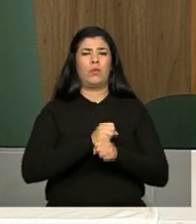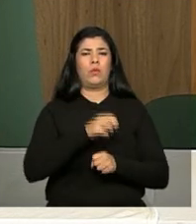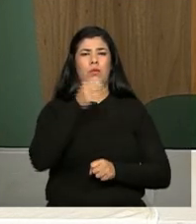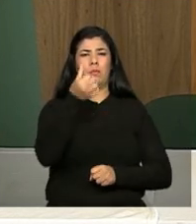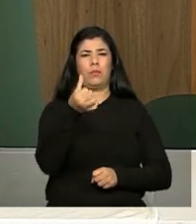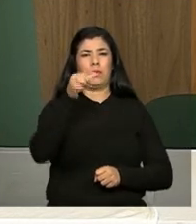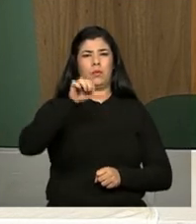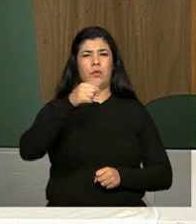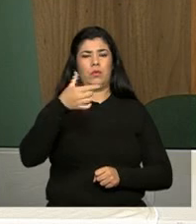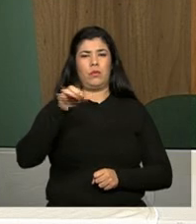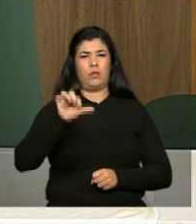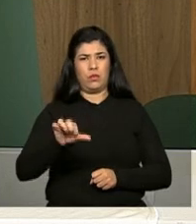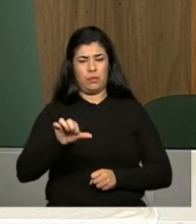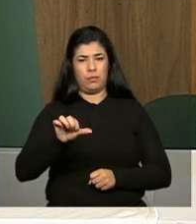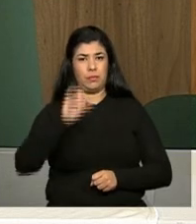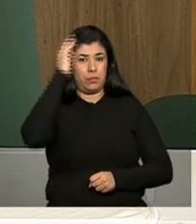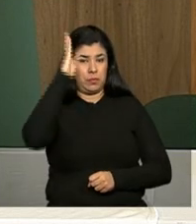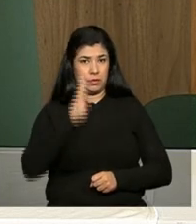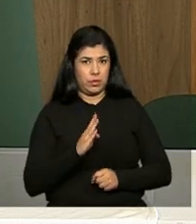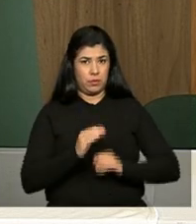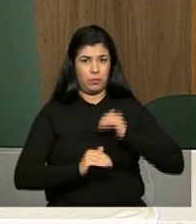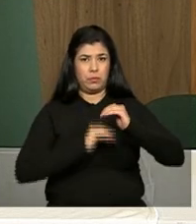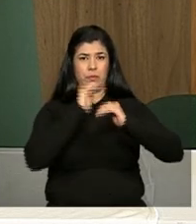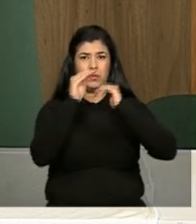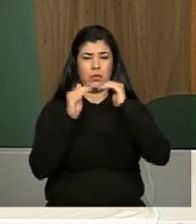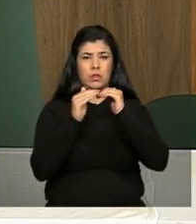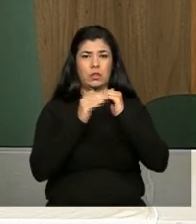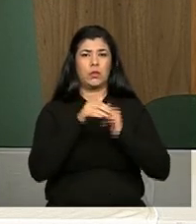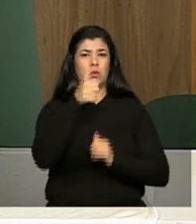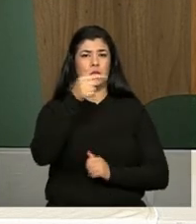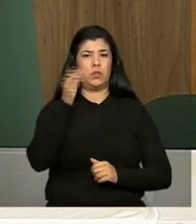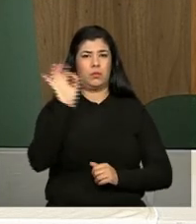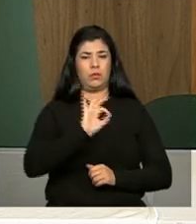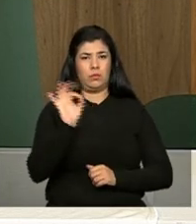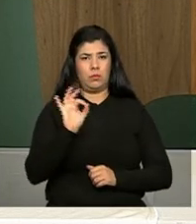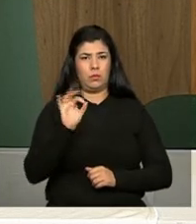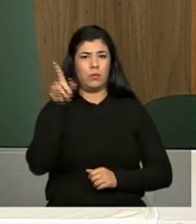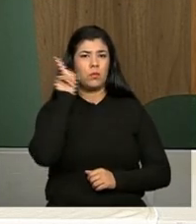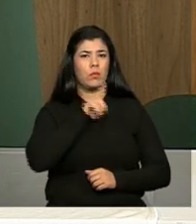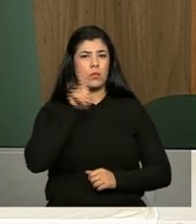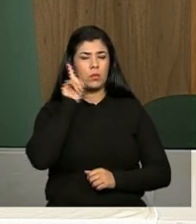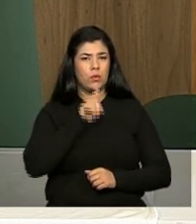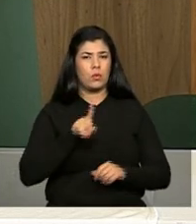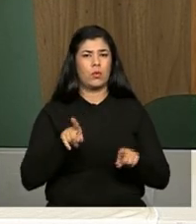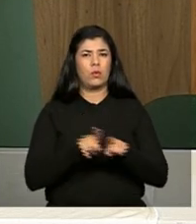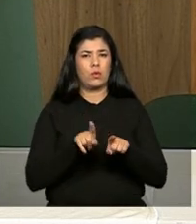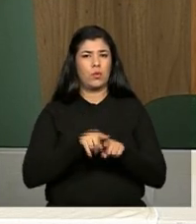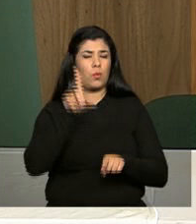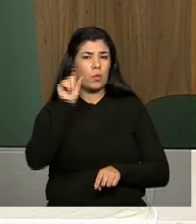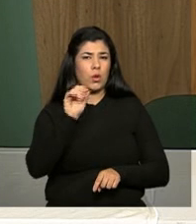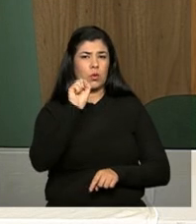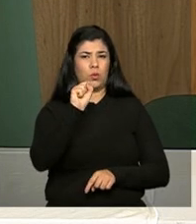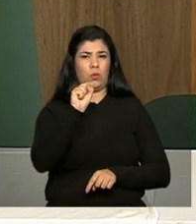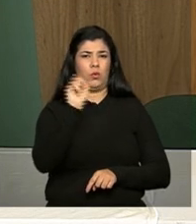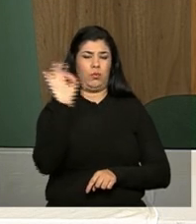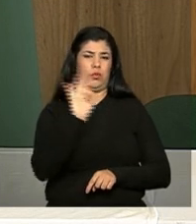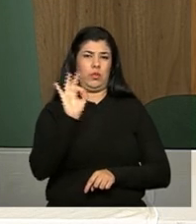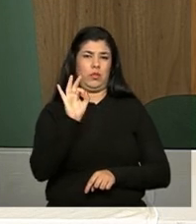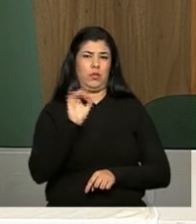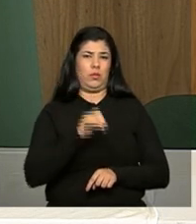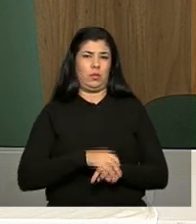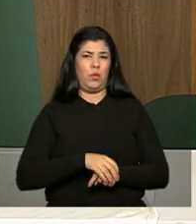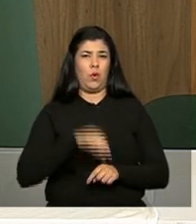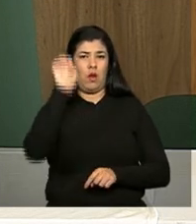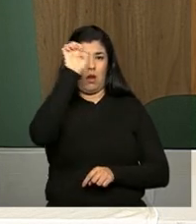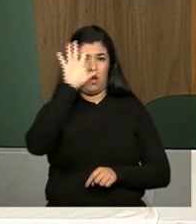cresceu Neste período em torno de dezessete por cento Estados Unidos menos de 8 a Europa menos um o